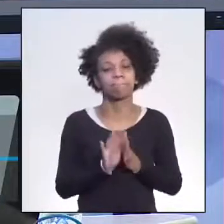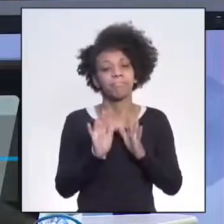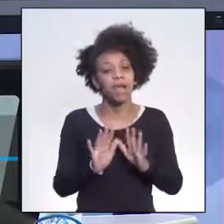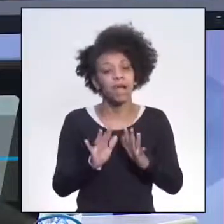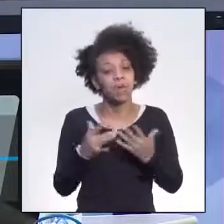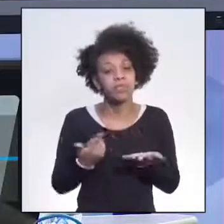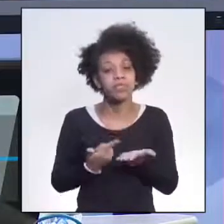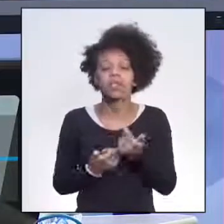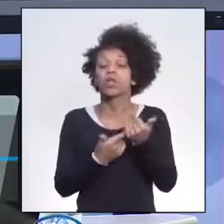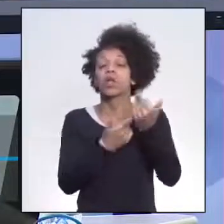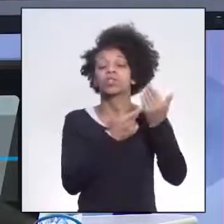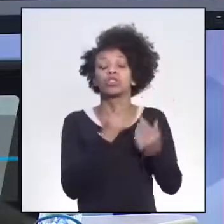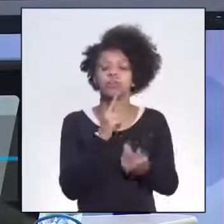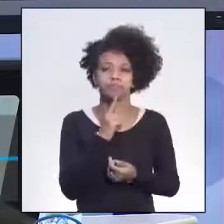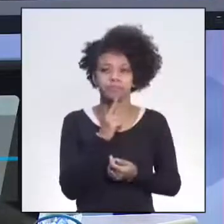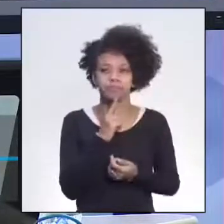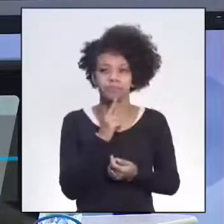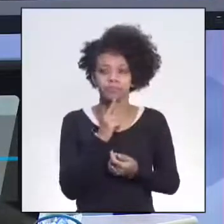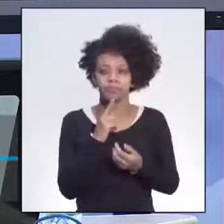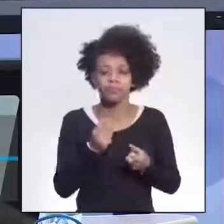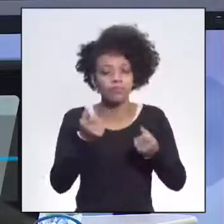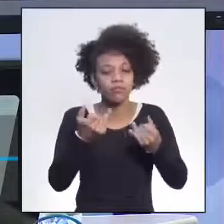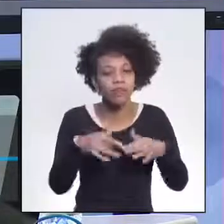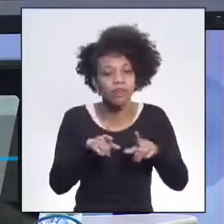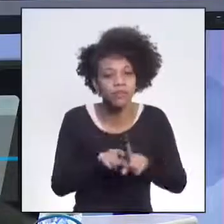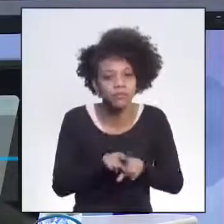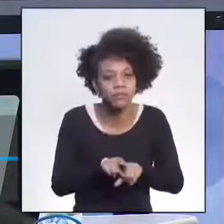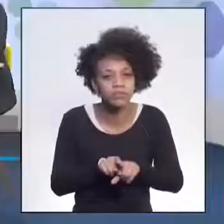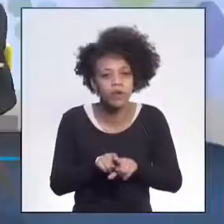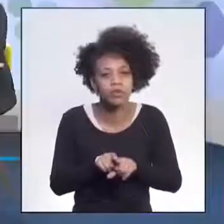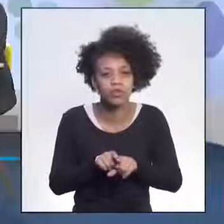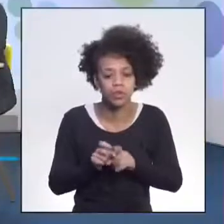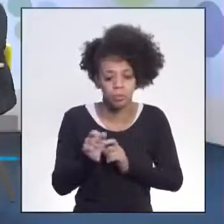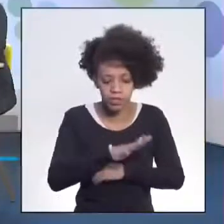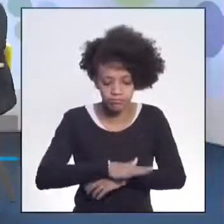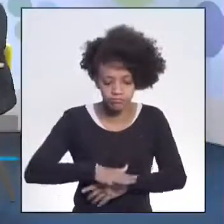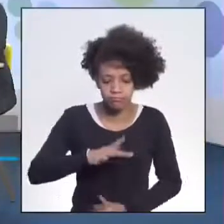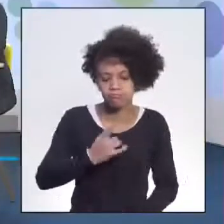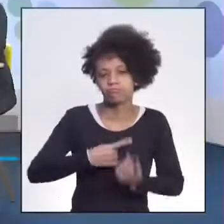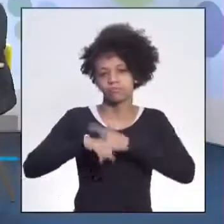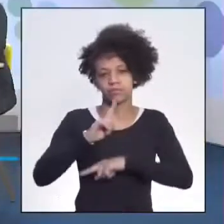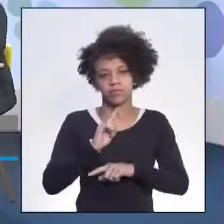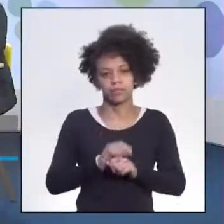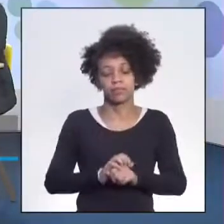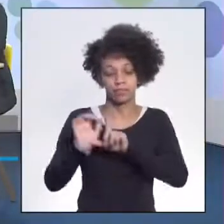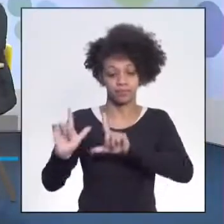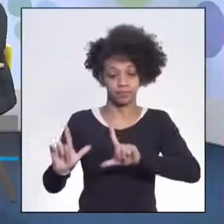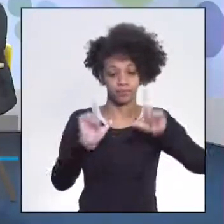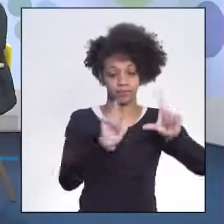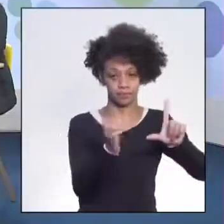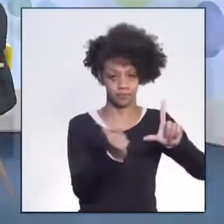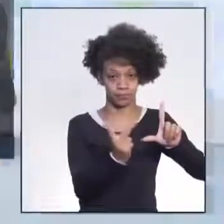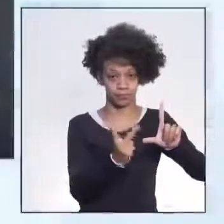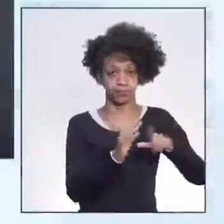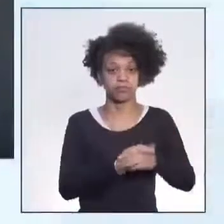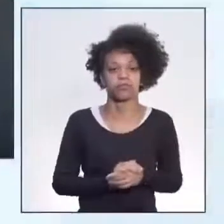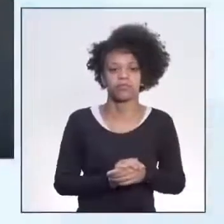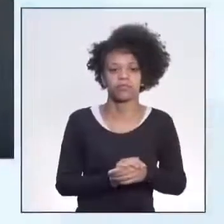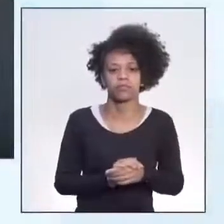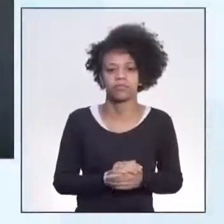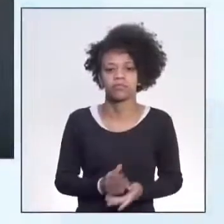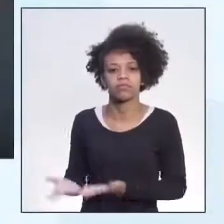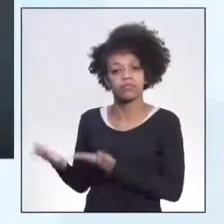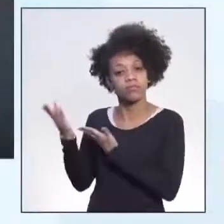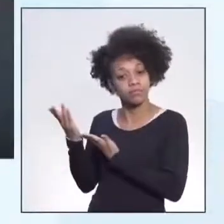em tecnologia, nós estamos falando também numa transformação do espaço. Vai aparecer para vocês duas imagens que nós vamos fazer uma